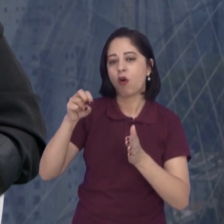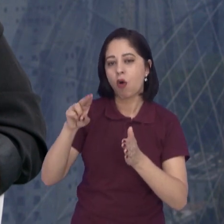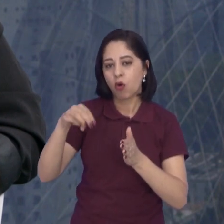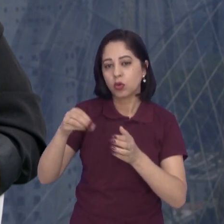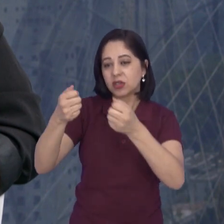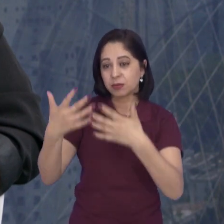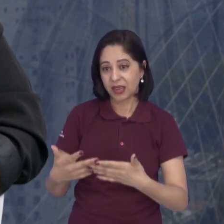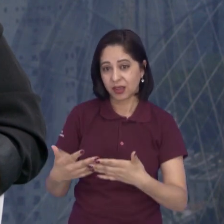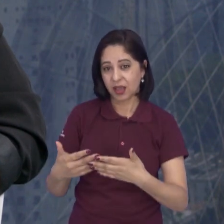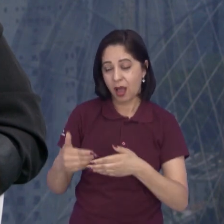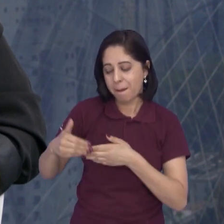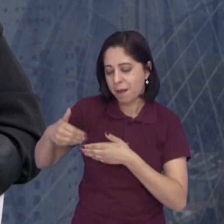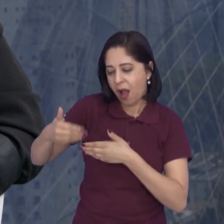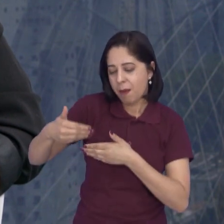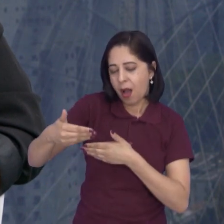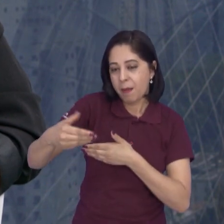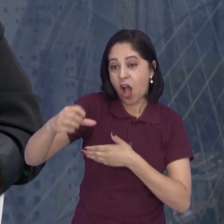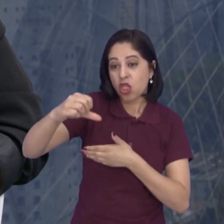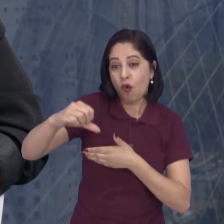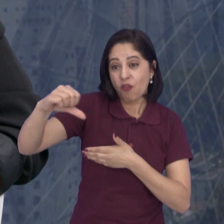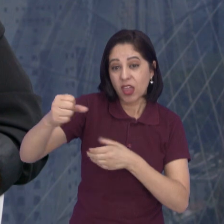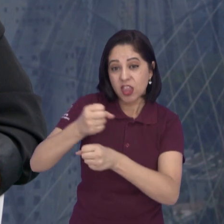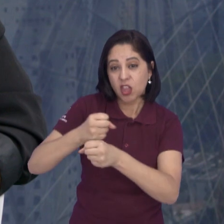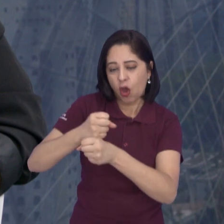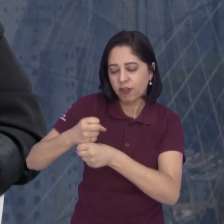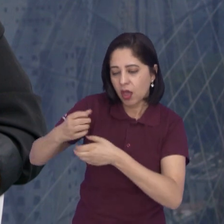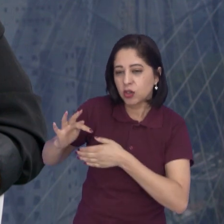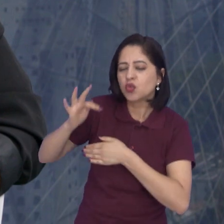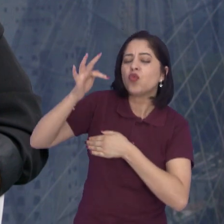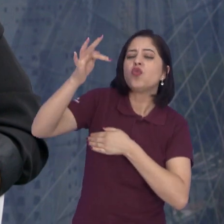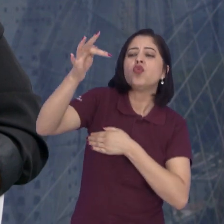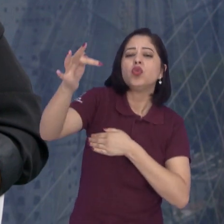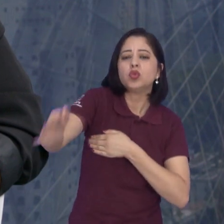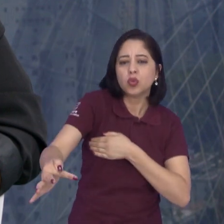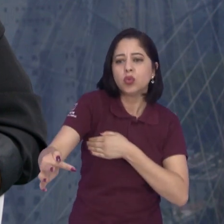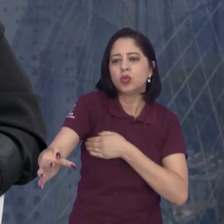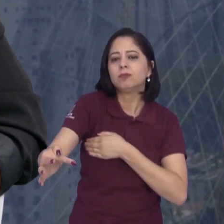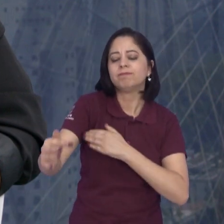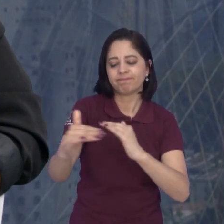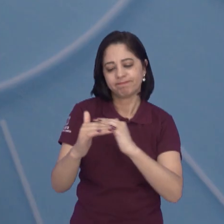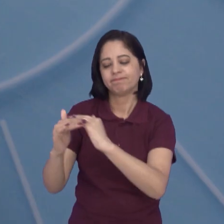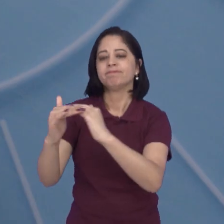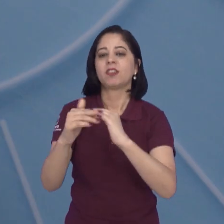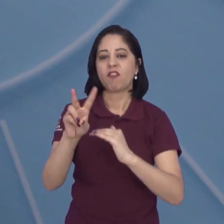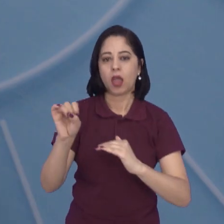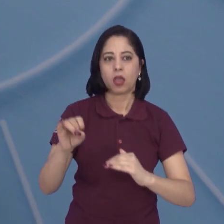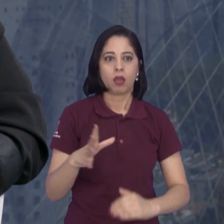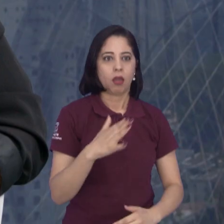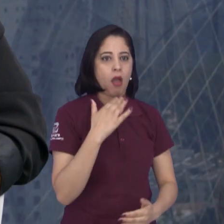99 anos para nós atingirmos a igualdade de gênero. É assustador, né?